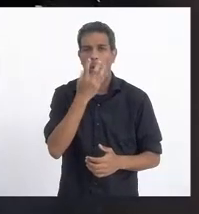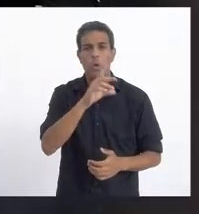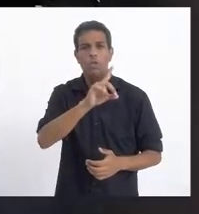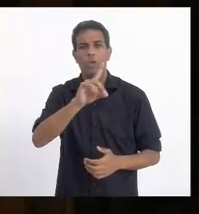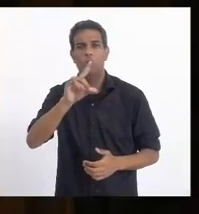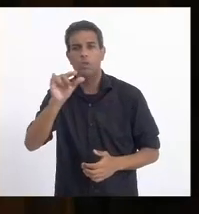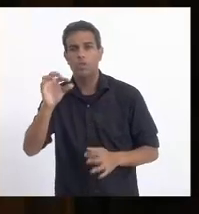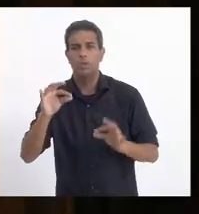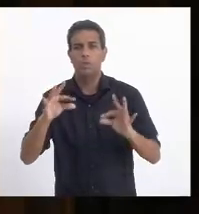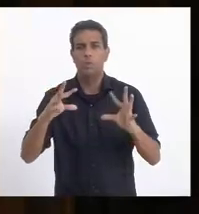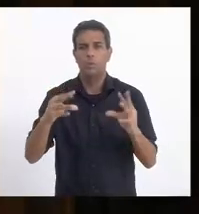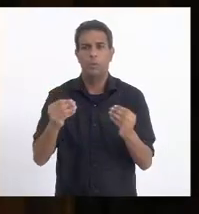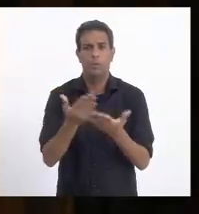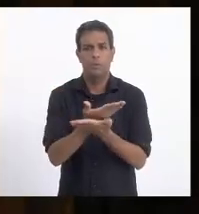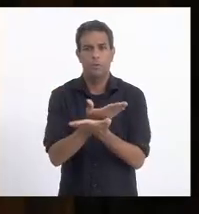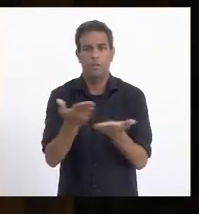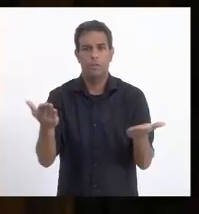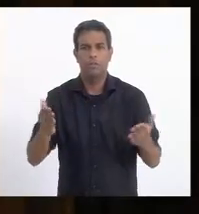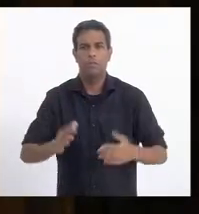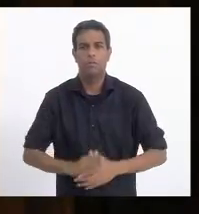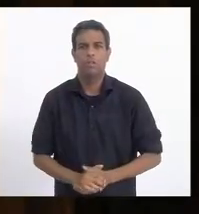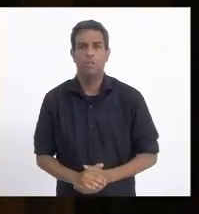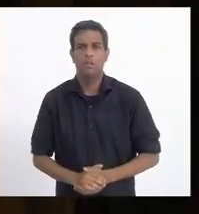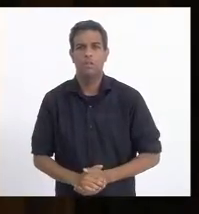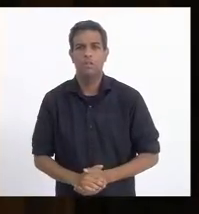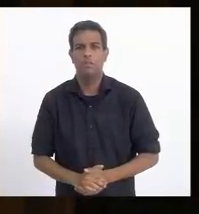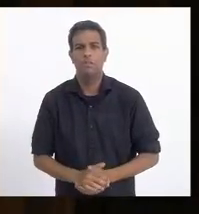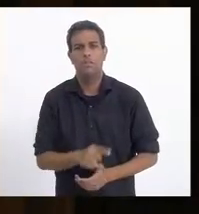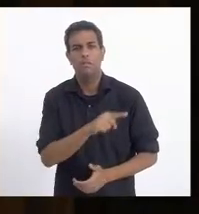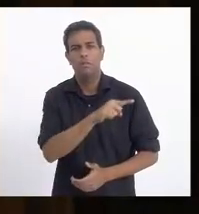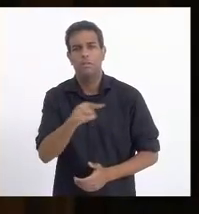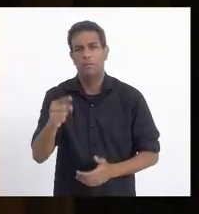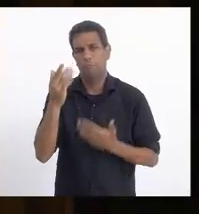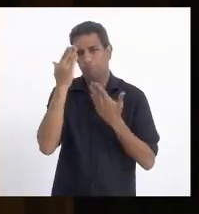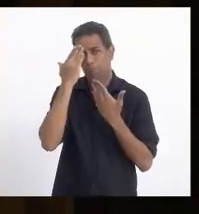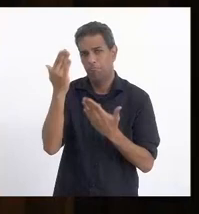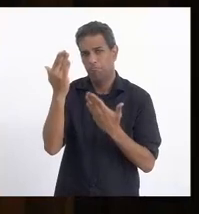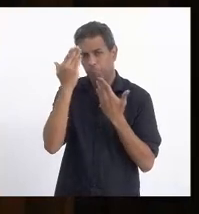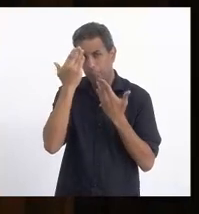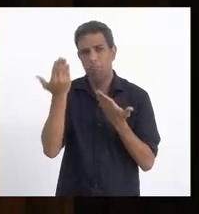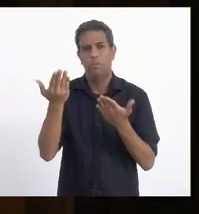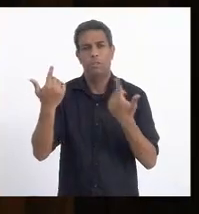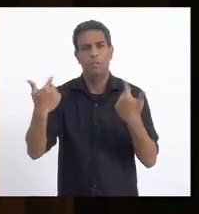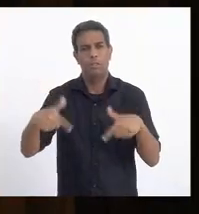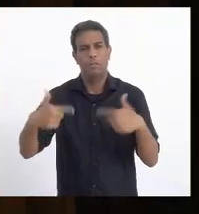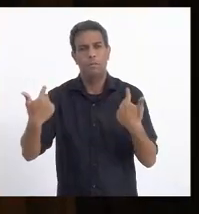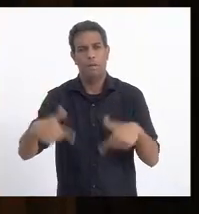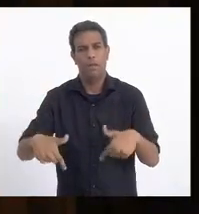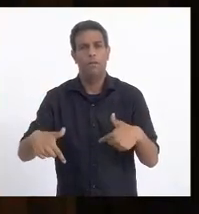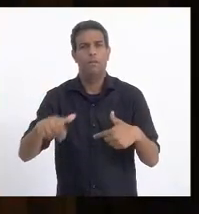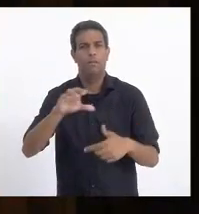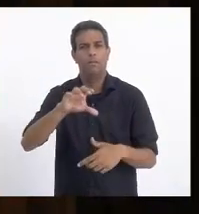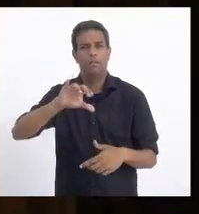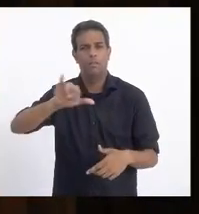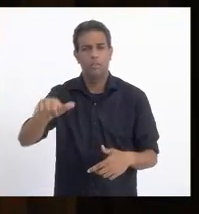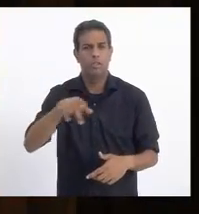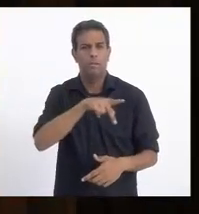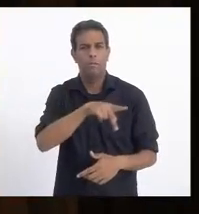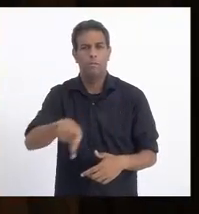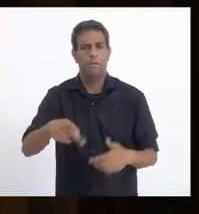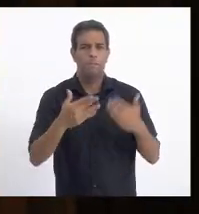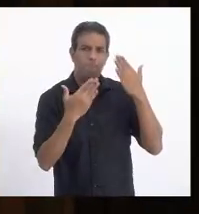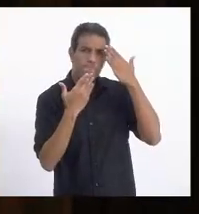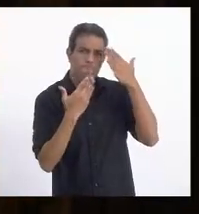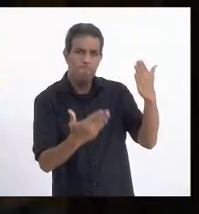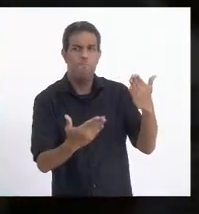a todas todos aumentar Deputado Márcio Pacheco presidente dos trabalhos experimentando a